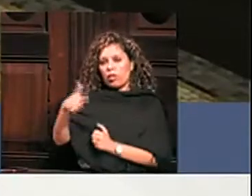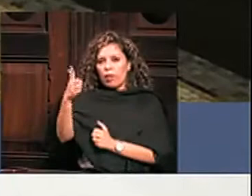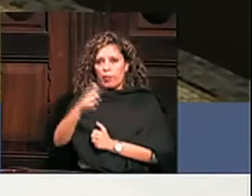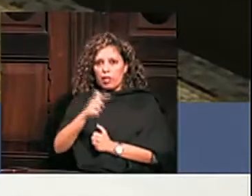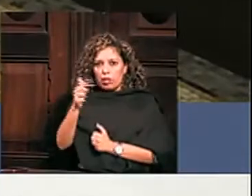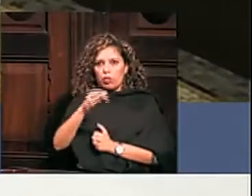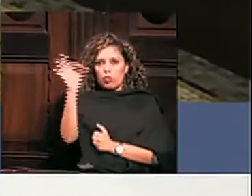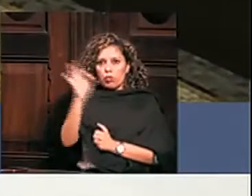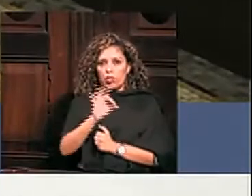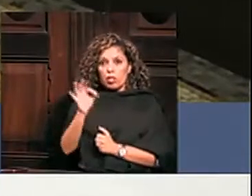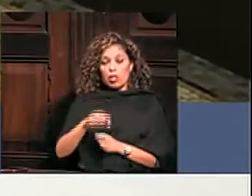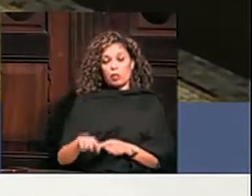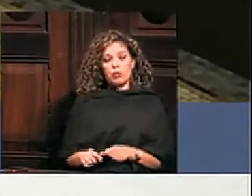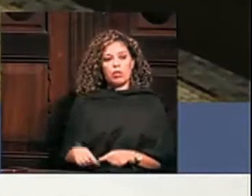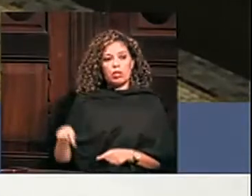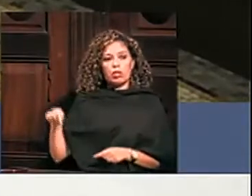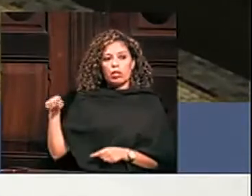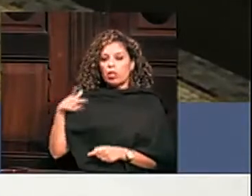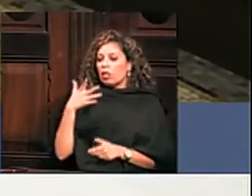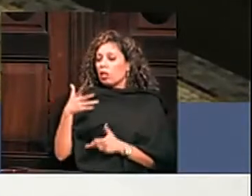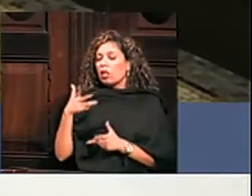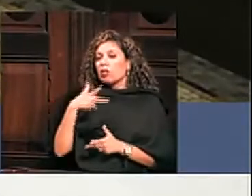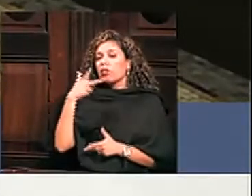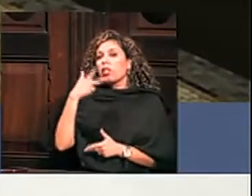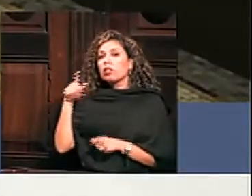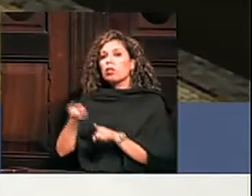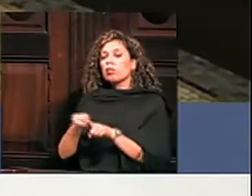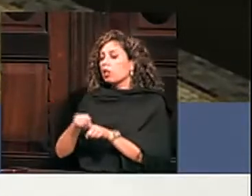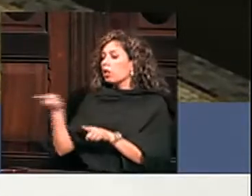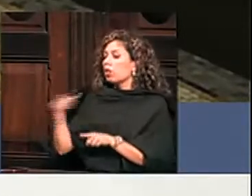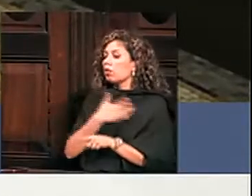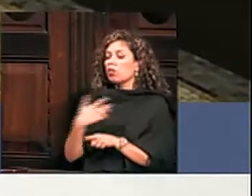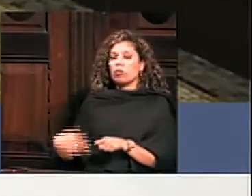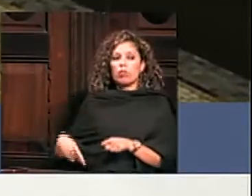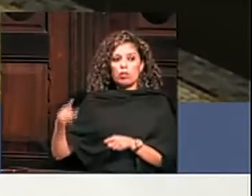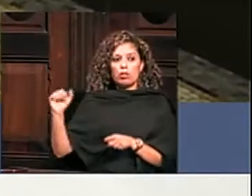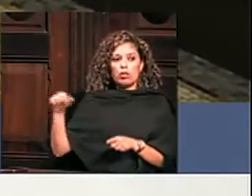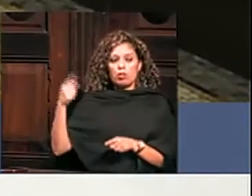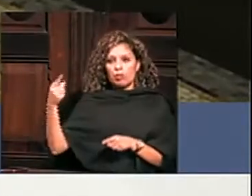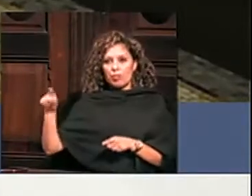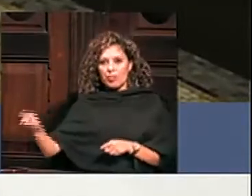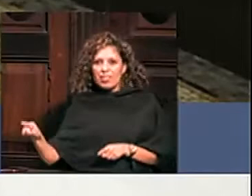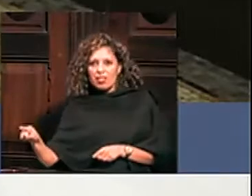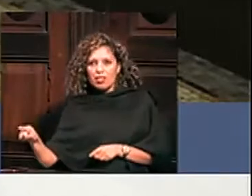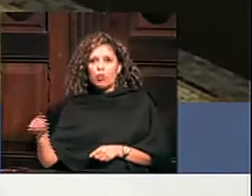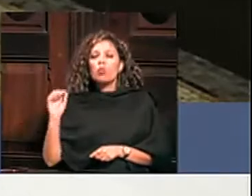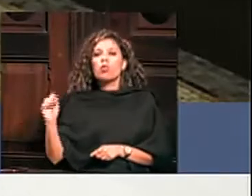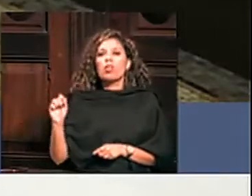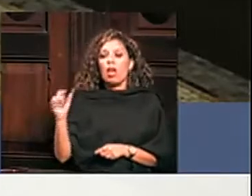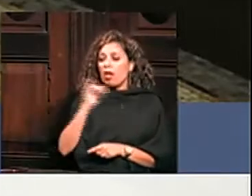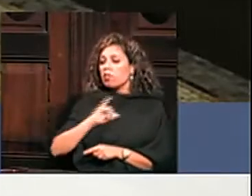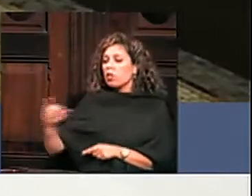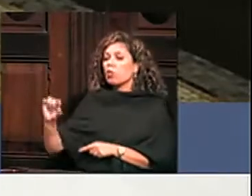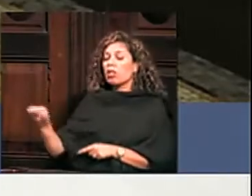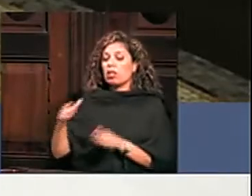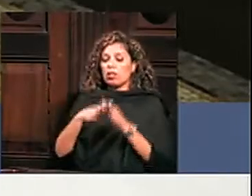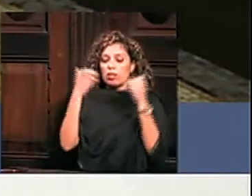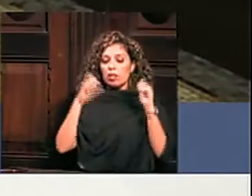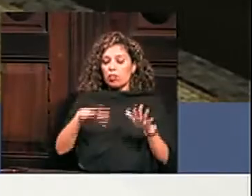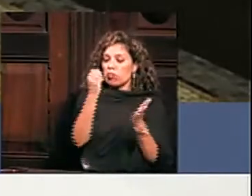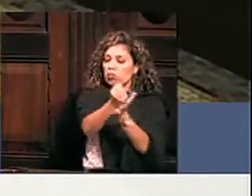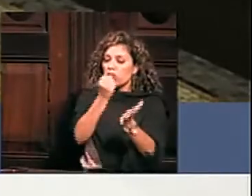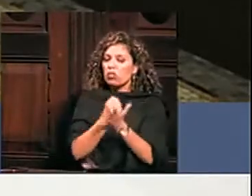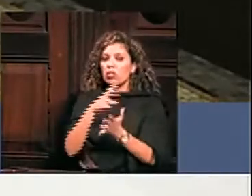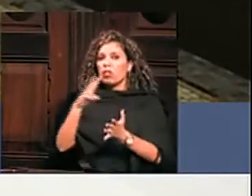governador. Só que essa casa aqui teria que aprovar, porque o governador não poderia fazer isso por decreto. Então ele caminhou a mensagem para essa